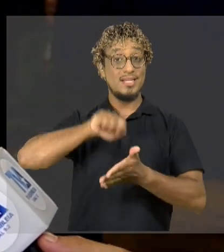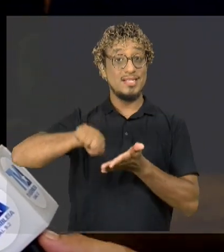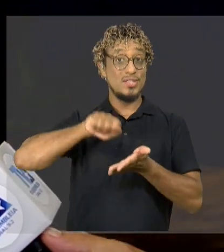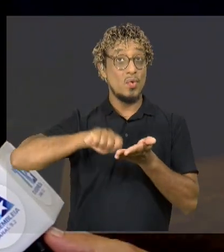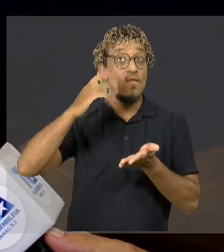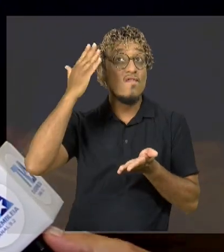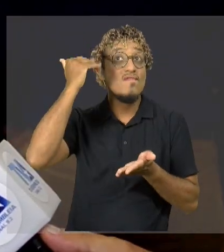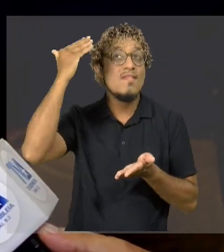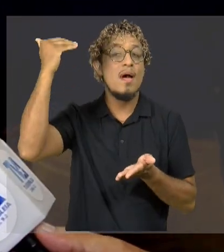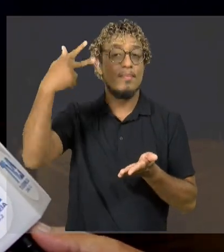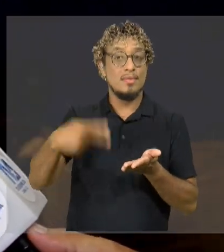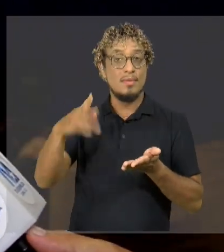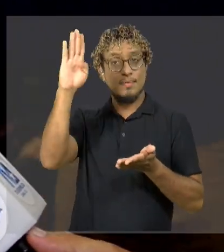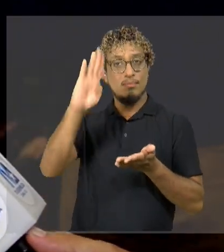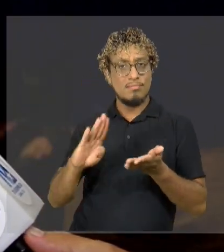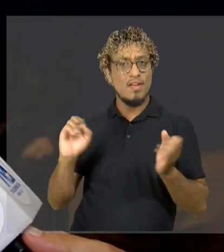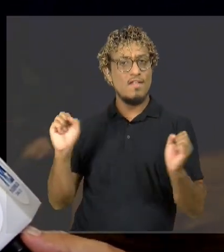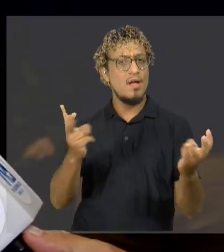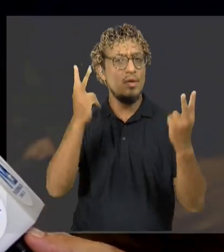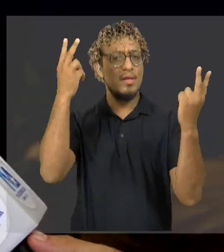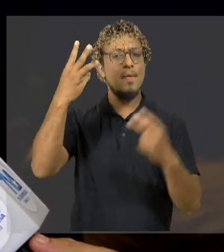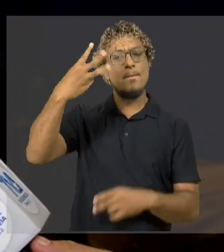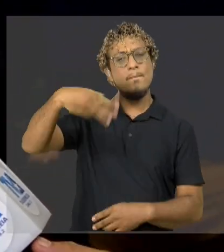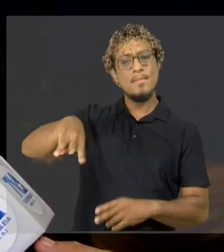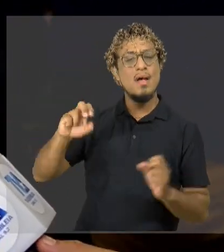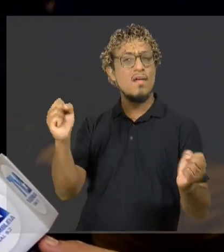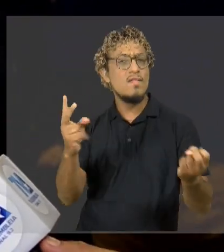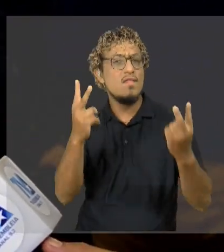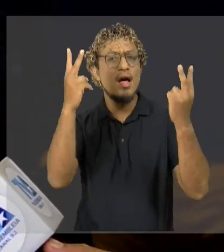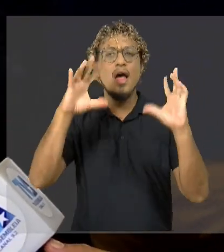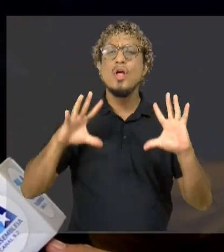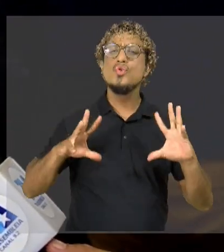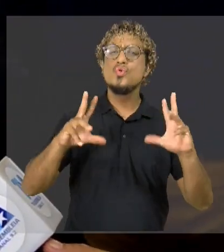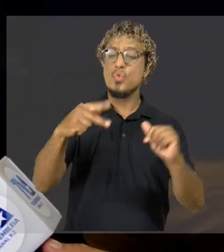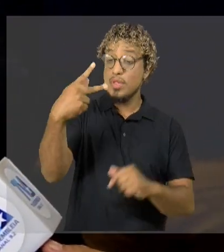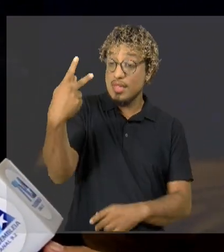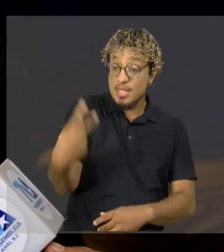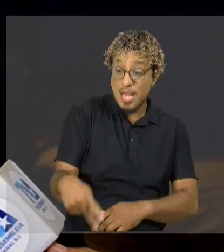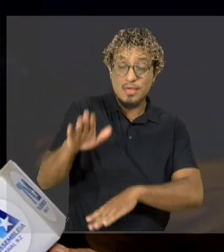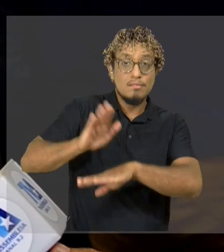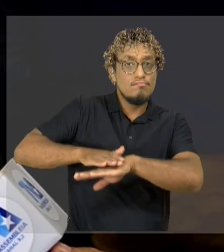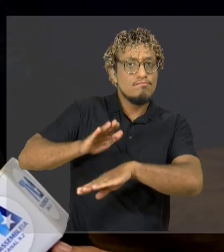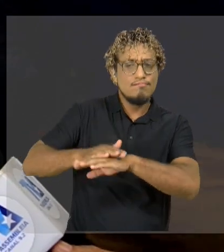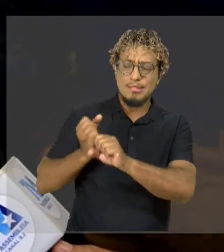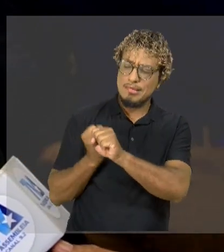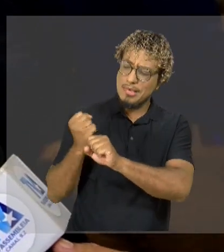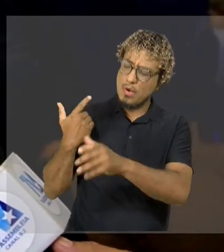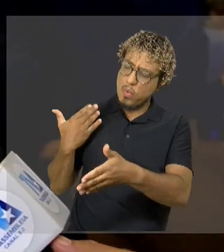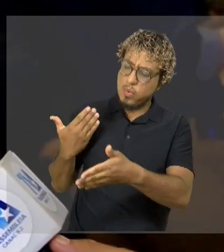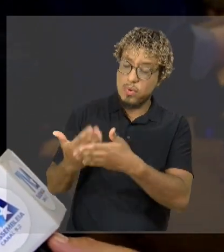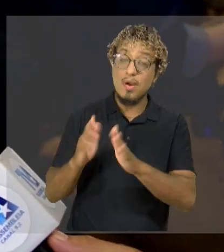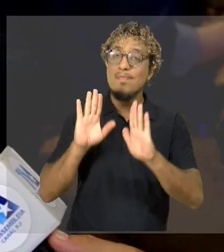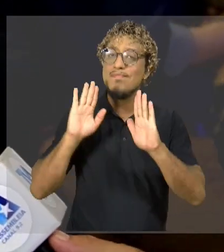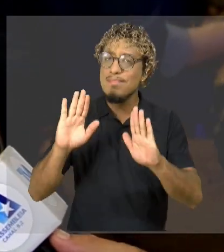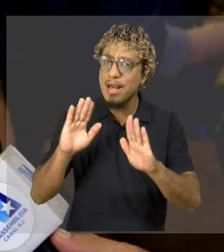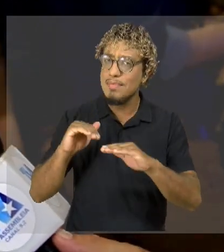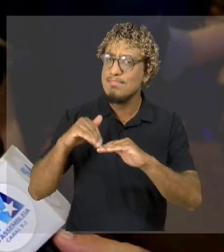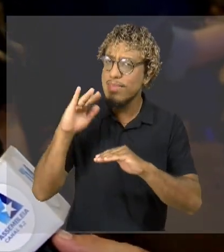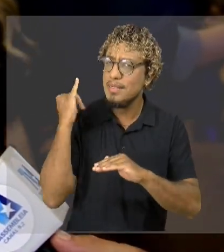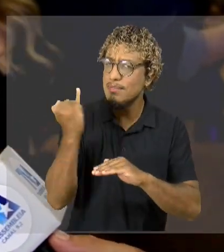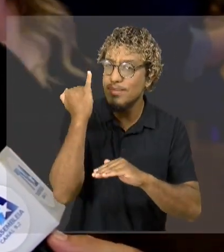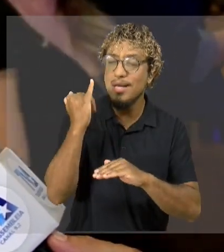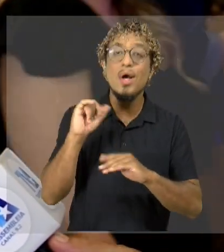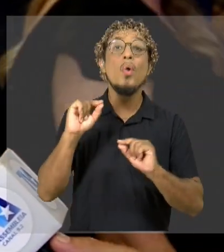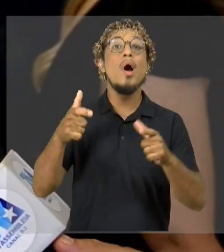Brasil. Vamos valorizar os maranhenses, vamos valorizar tudo que vocês têm feito há séculos. Mas mais do que isso, gente, isso está